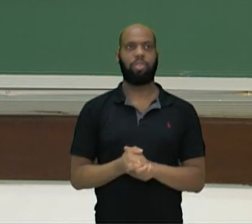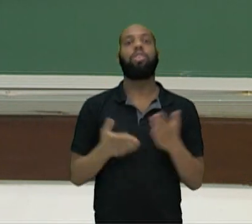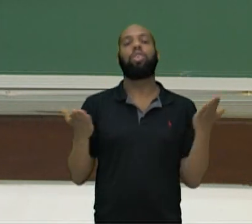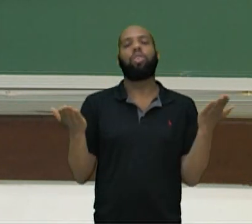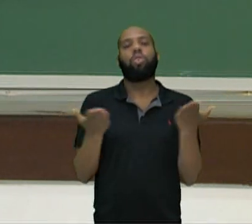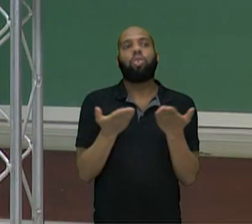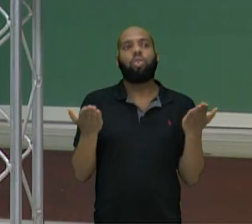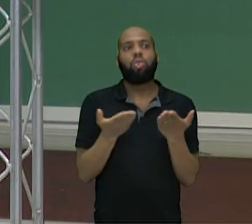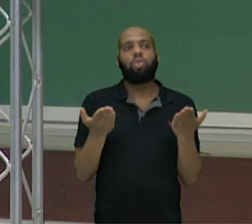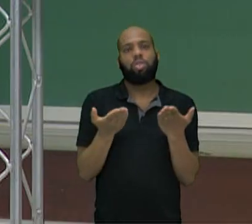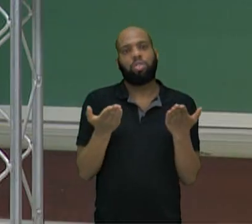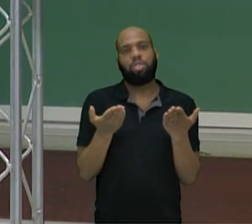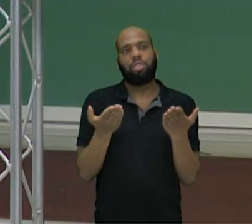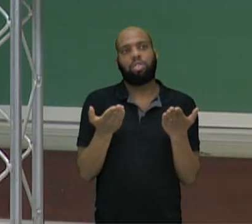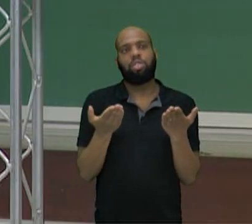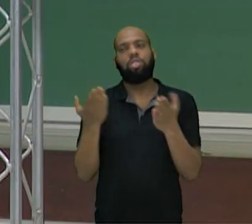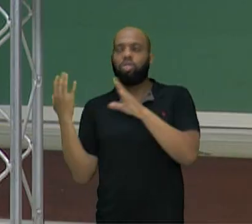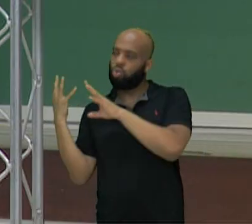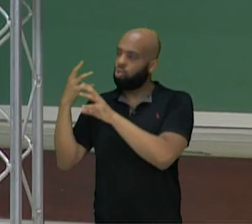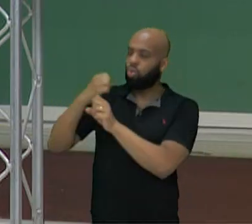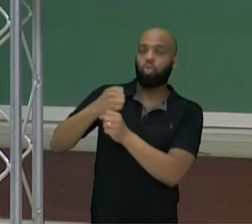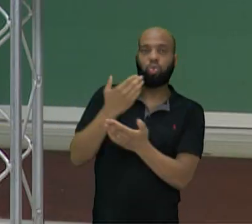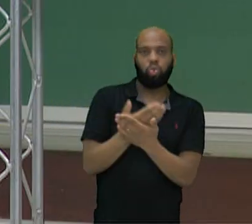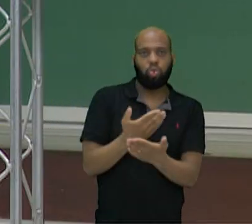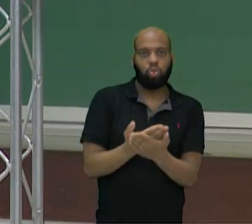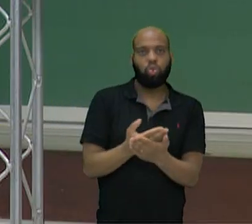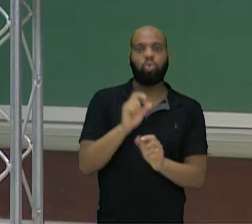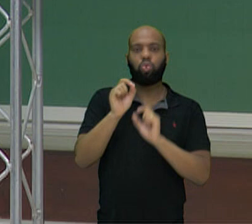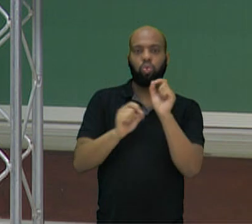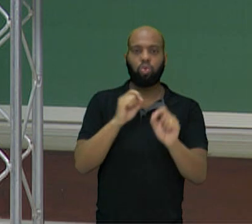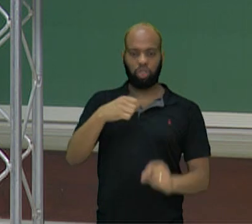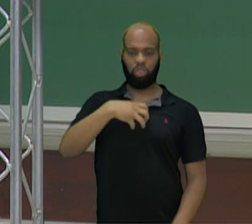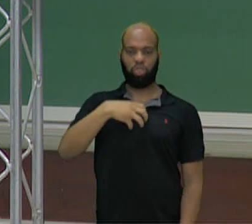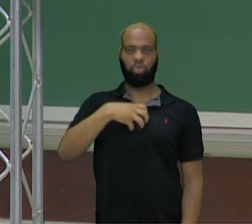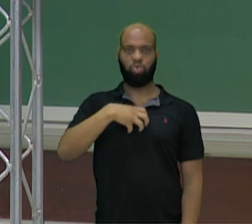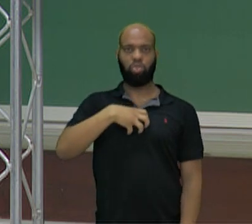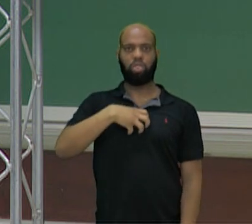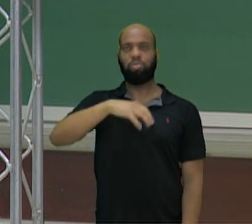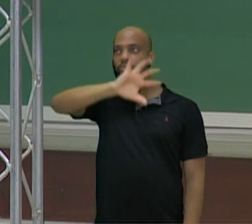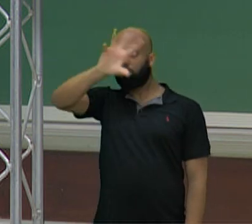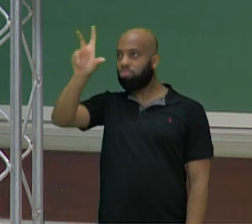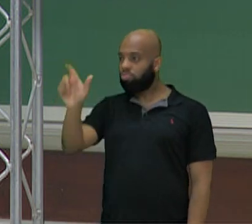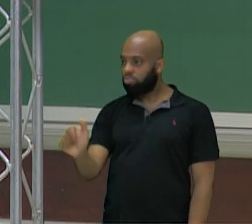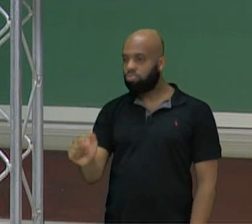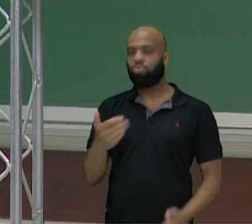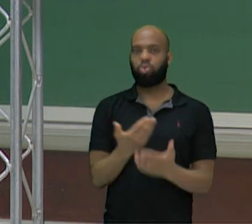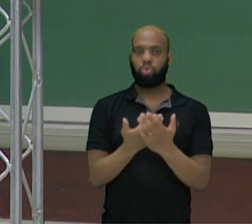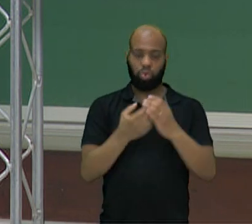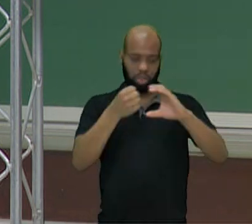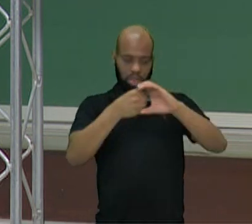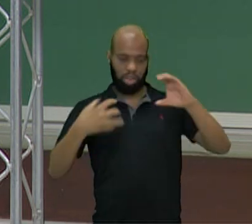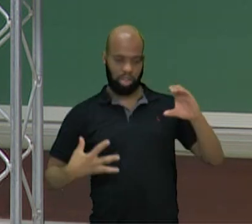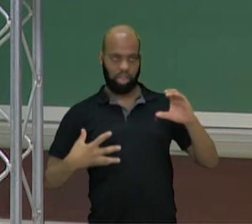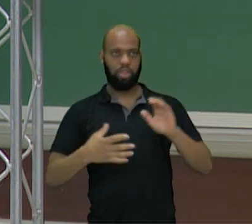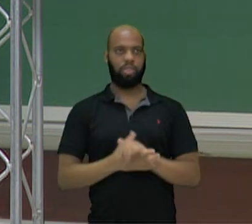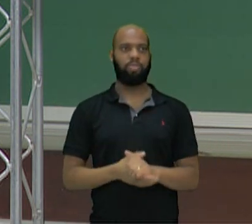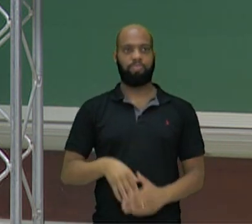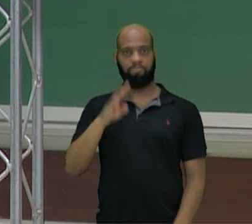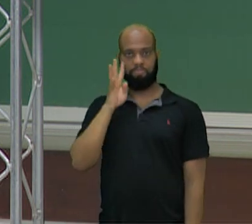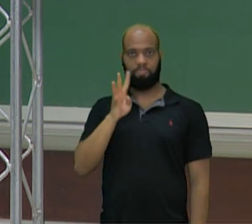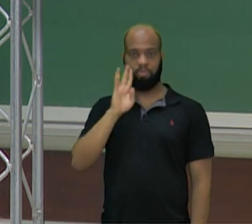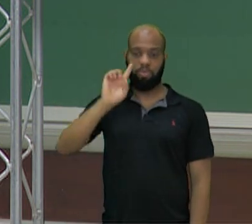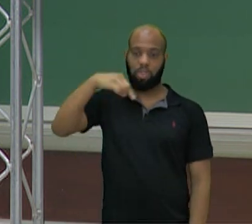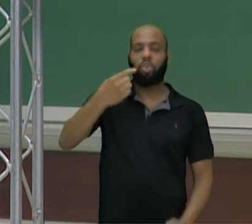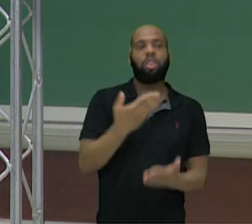Hoje tomamos e retomamos os aspectos físicos principais do continente africano. Olha que bacana, e acho que ficou bem legal. E